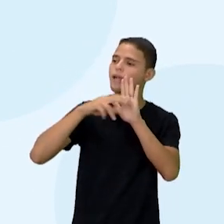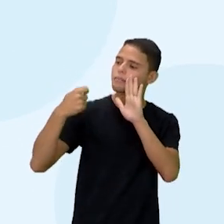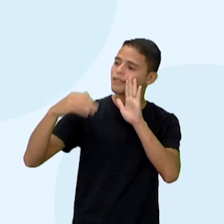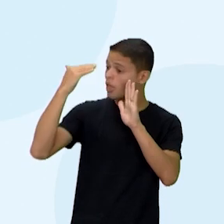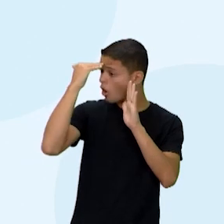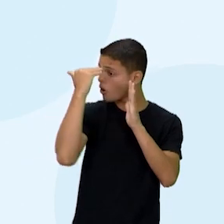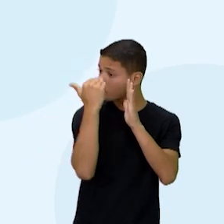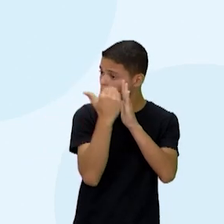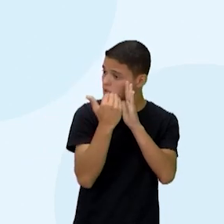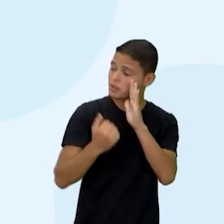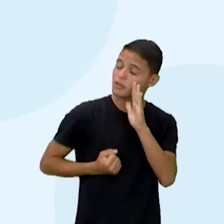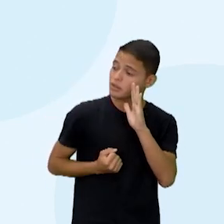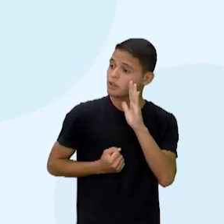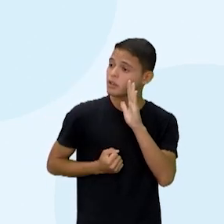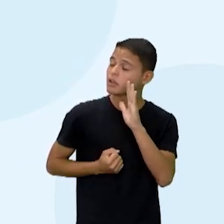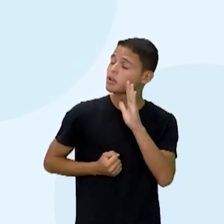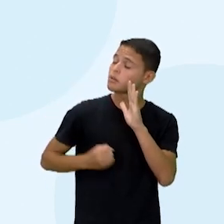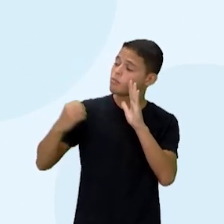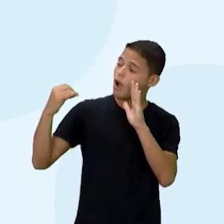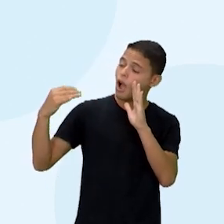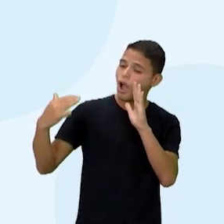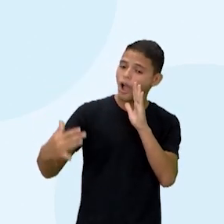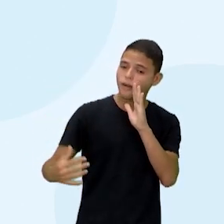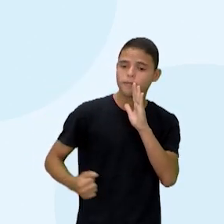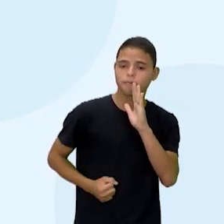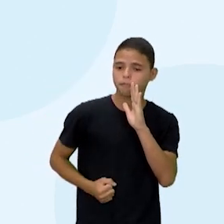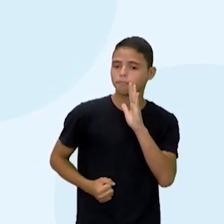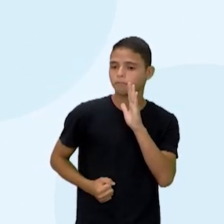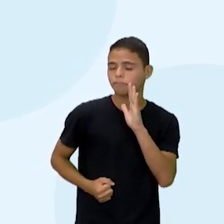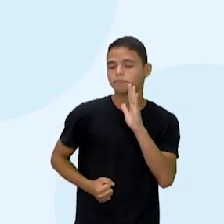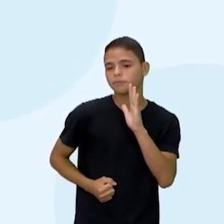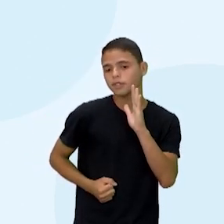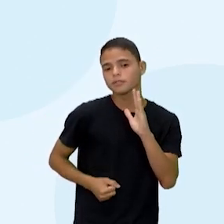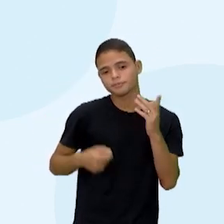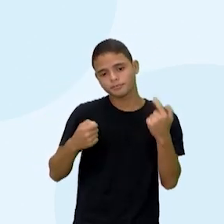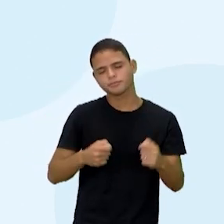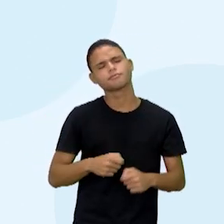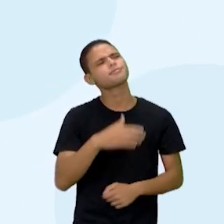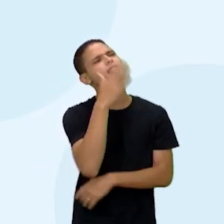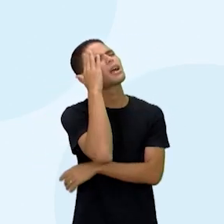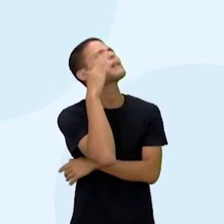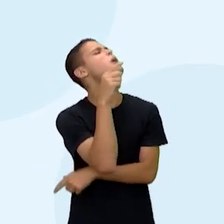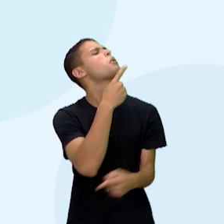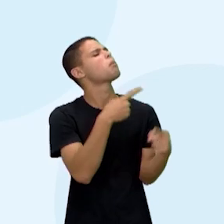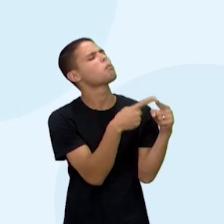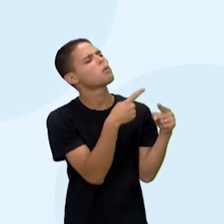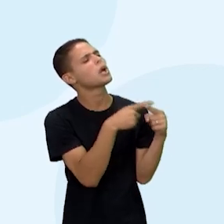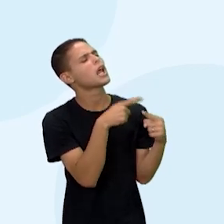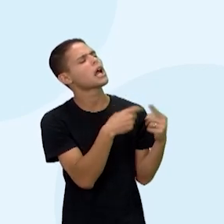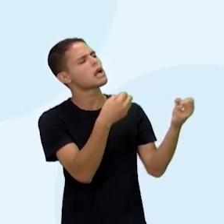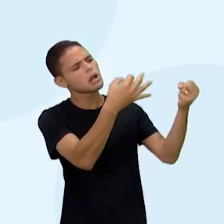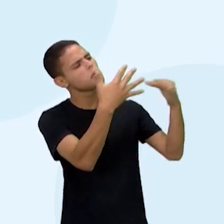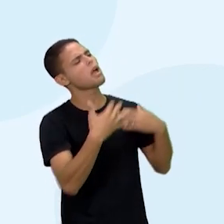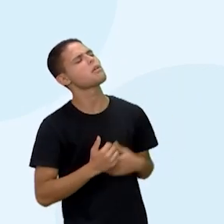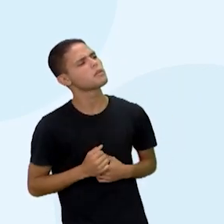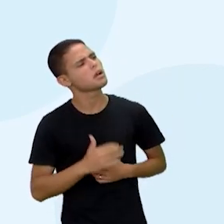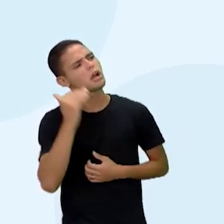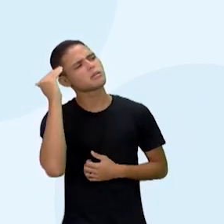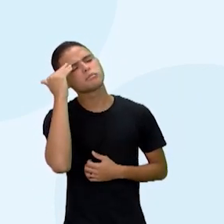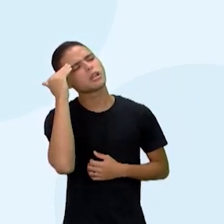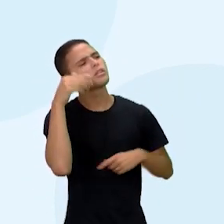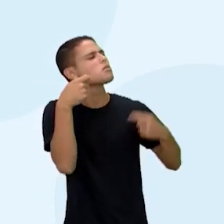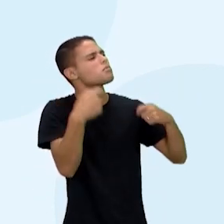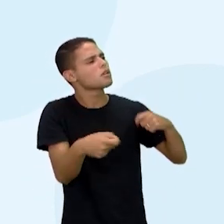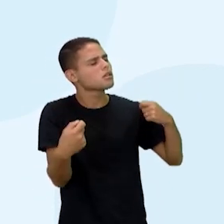vai questionar. O porquê não é resposta para esses alunos. Eles querem saber porquê, e eles querem entender o contexto